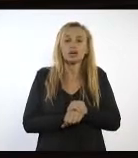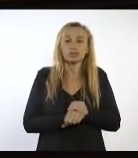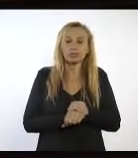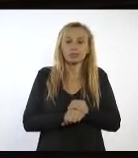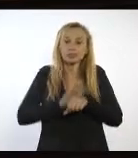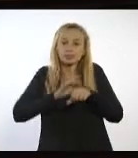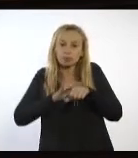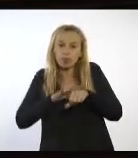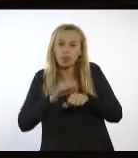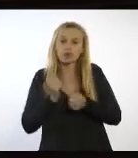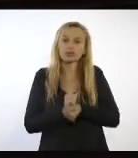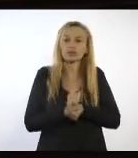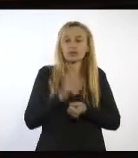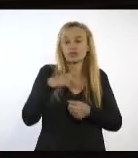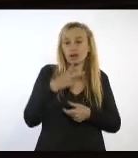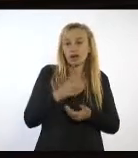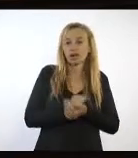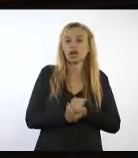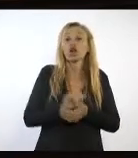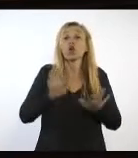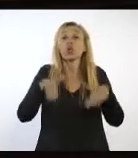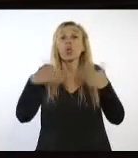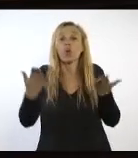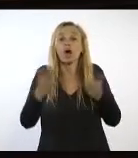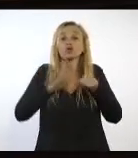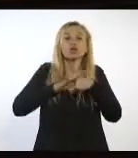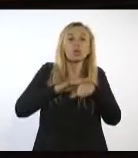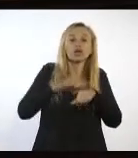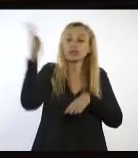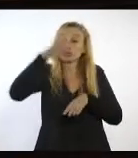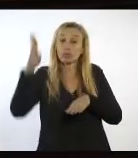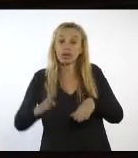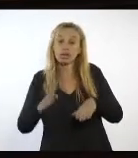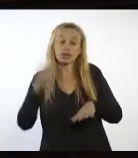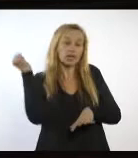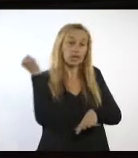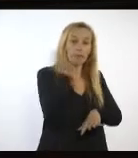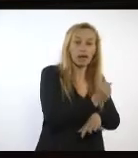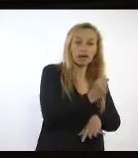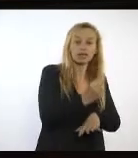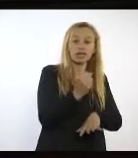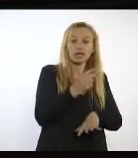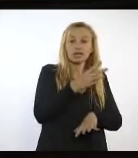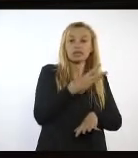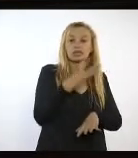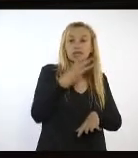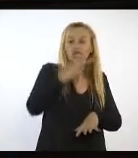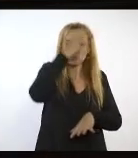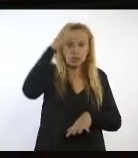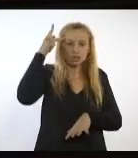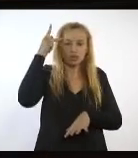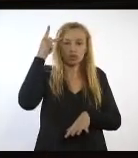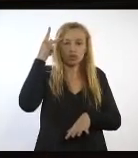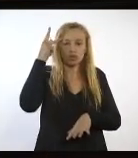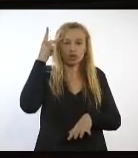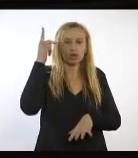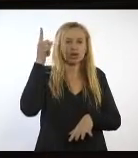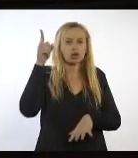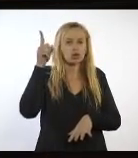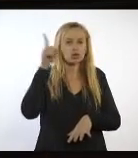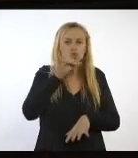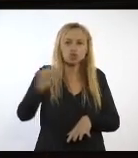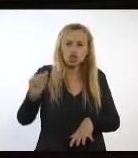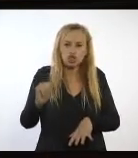fosse colocar qual é a epidemia no Brasil que mata 3 pessoas ao dia, você saberia me